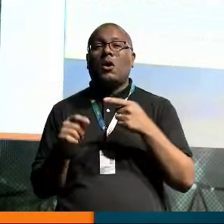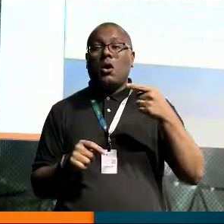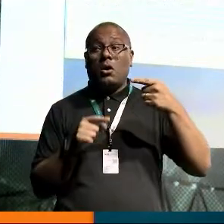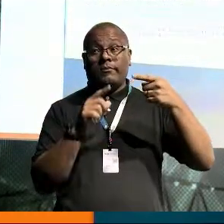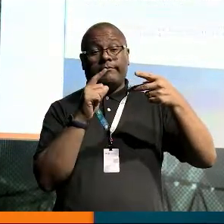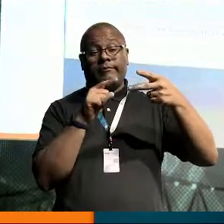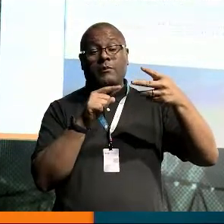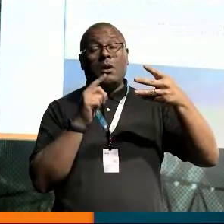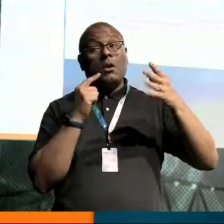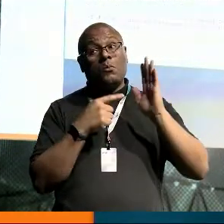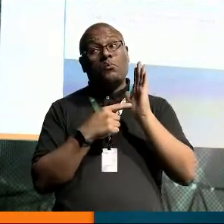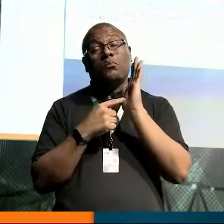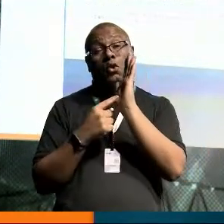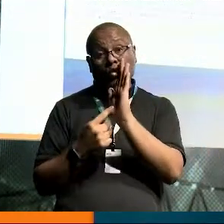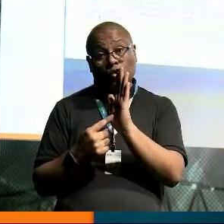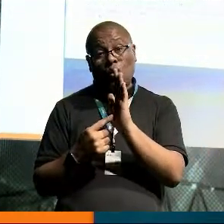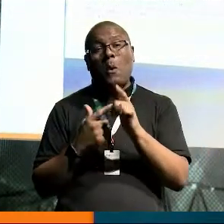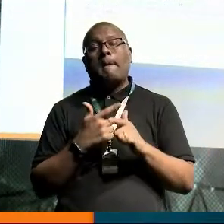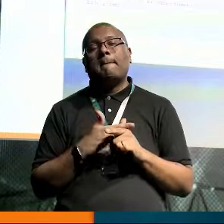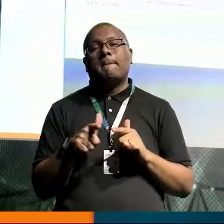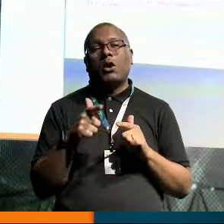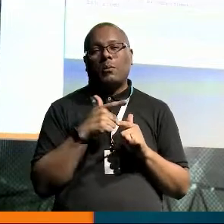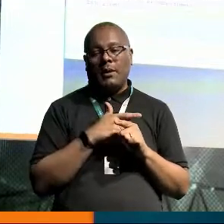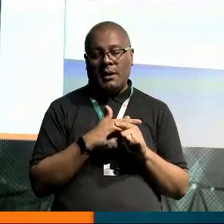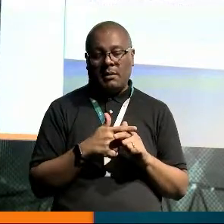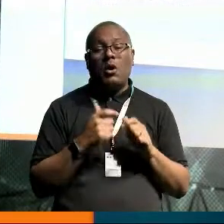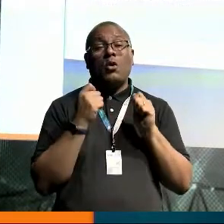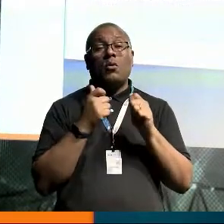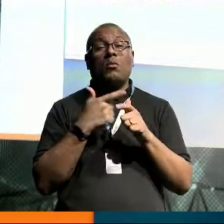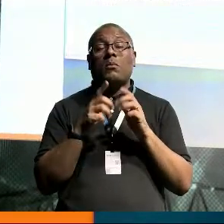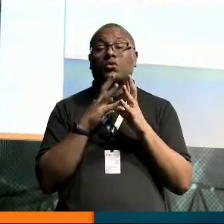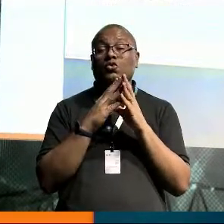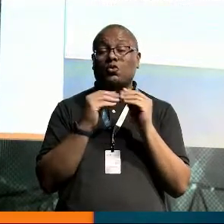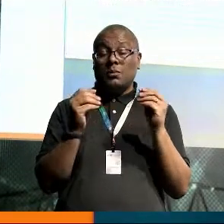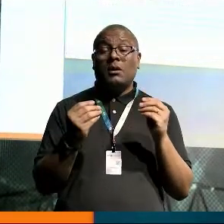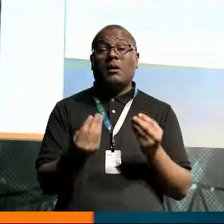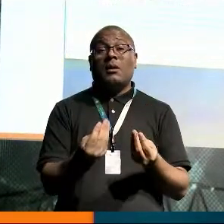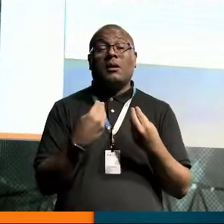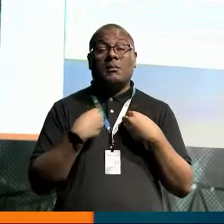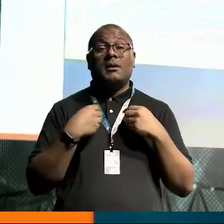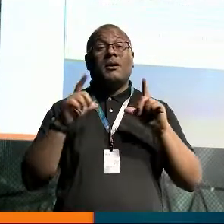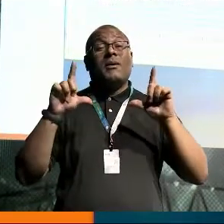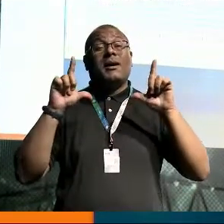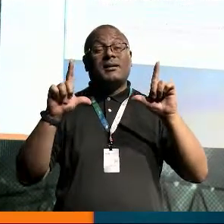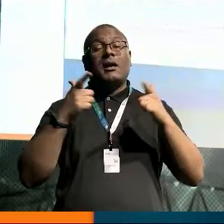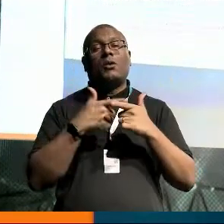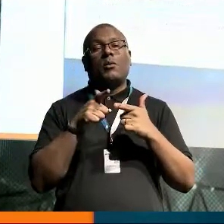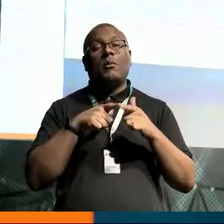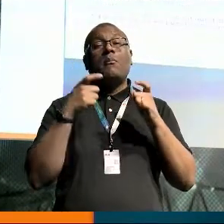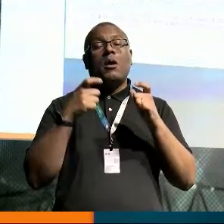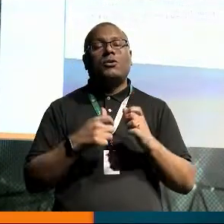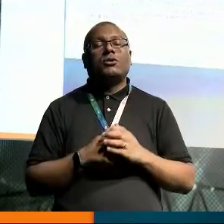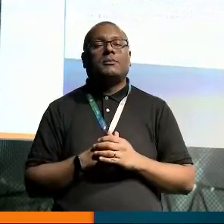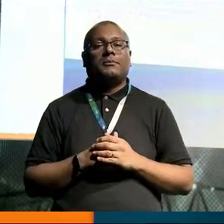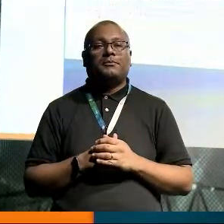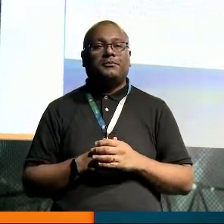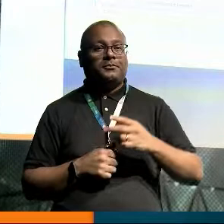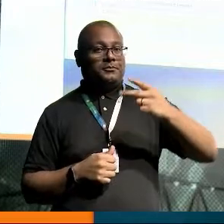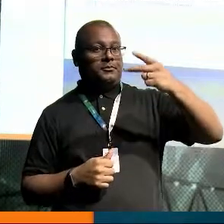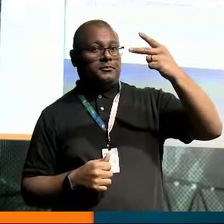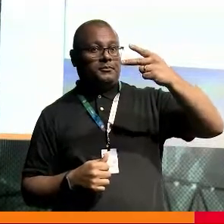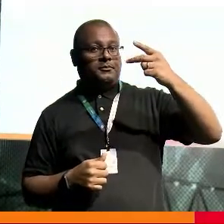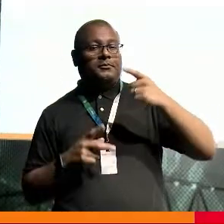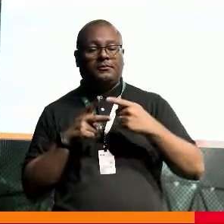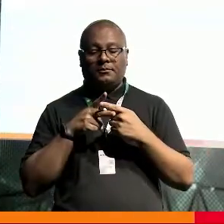que ele me mostrou qual que é o problema, como que eu posso resolver, e ele ainda me deu a tela onde está o problema. A